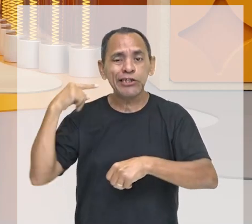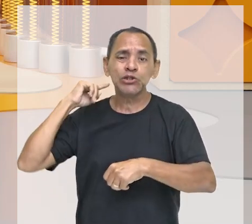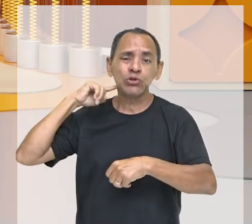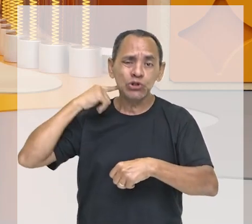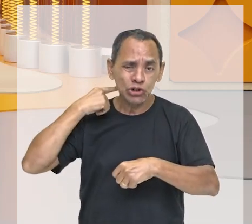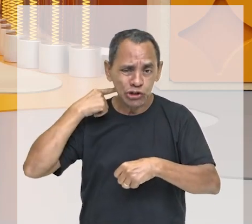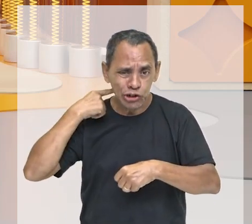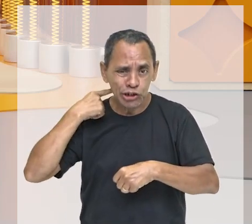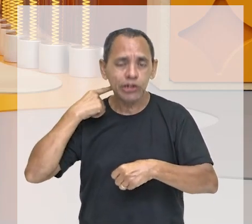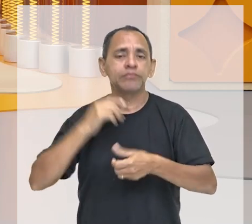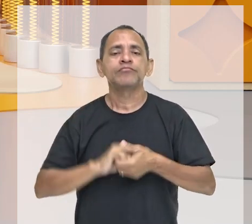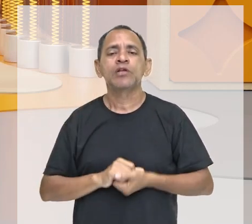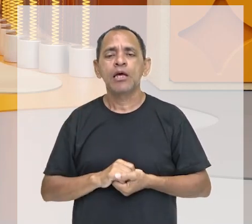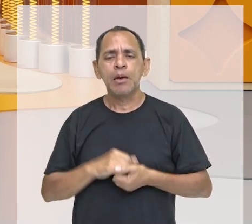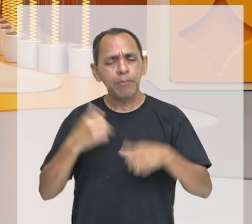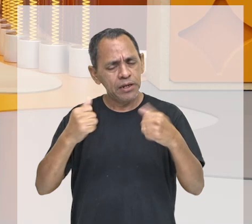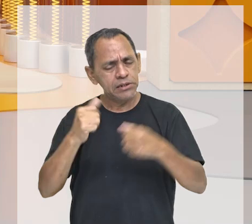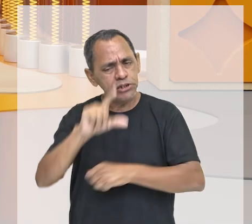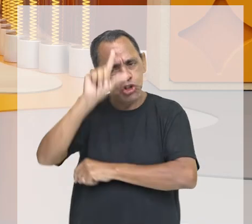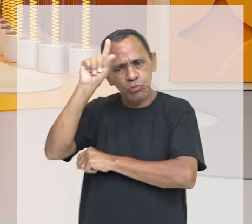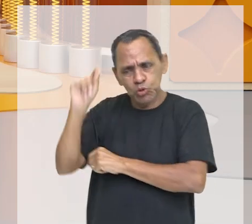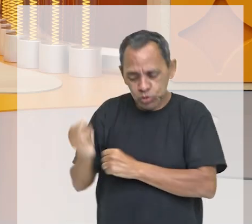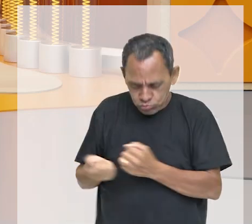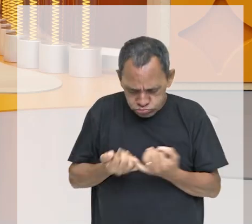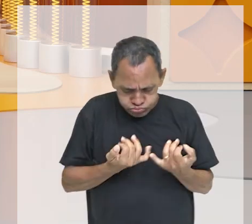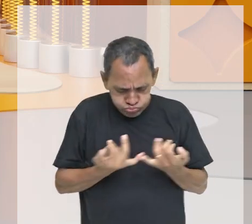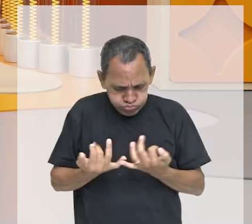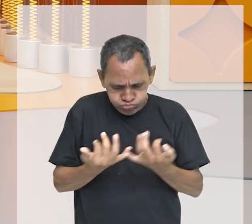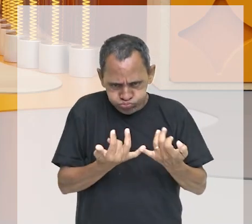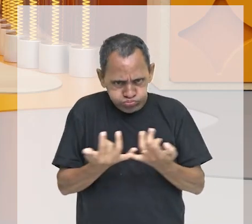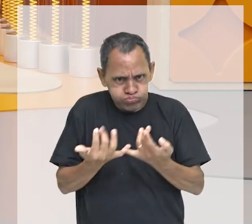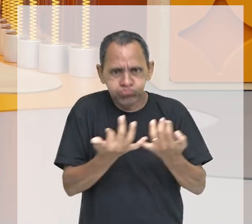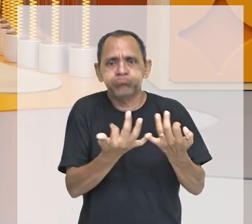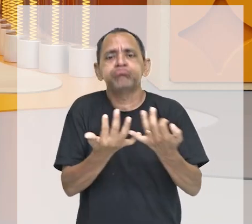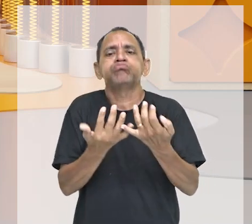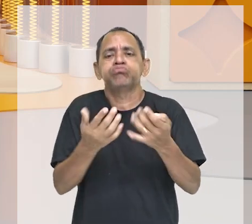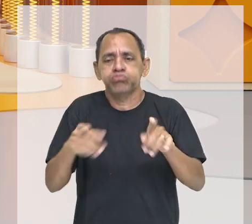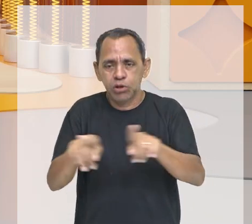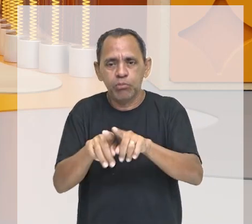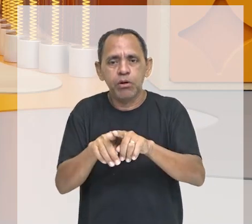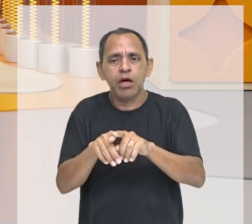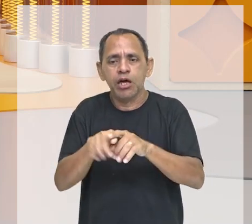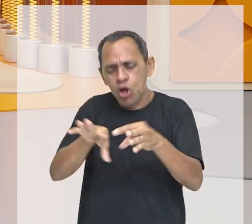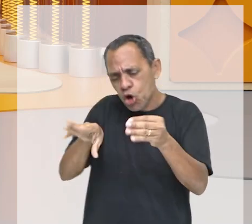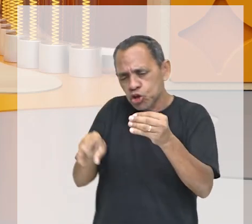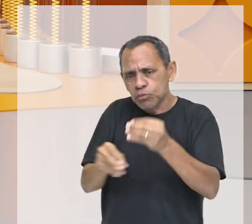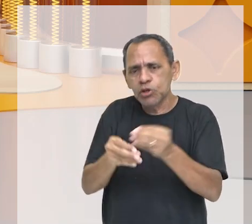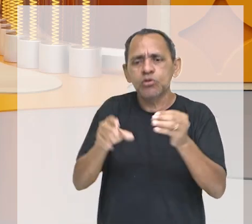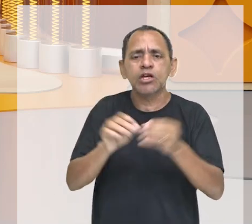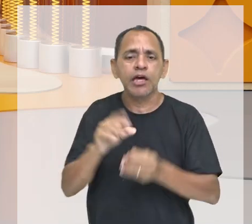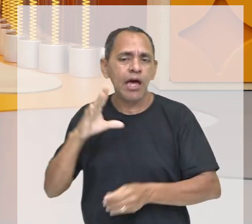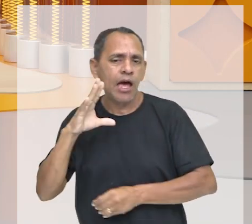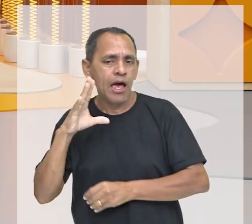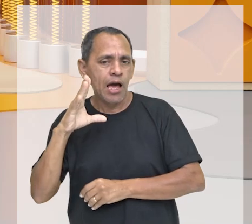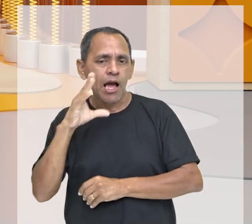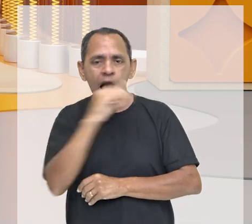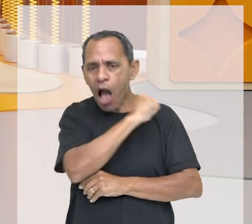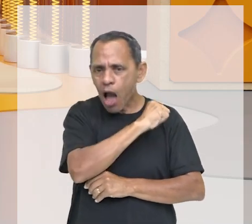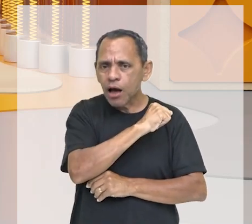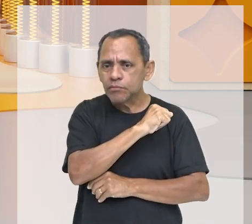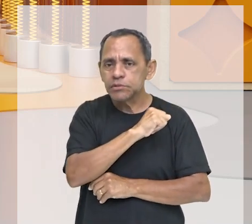isso? Inclusive, os gases que saem aí dessas queimas estão contribuindo para o aquecimento global, não é